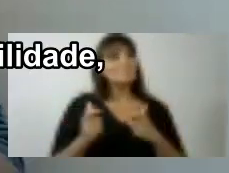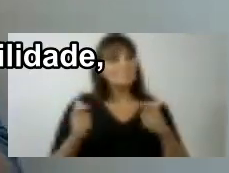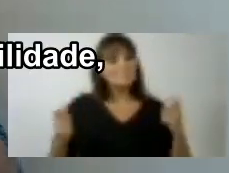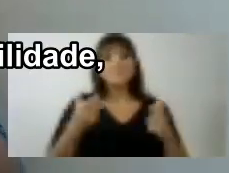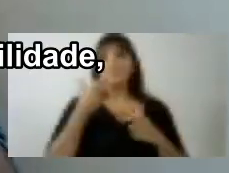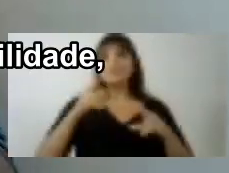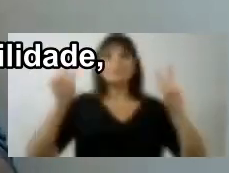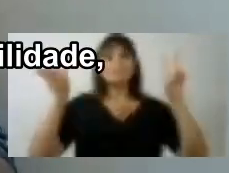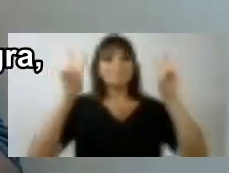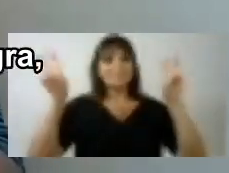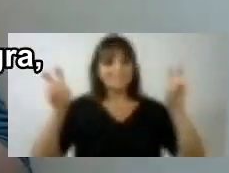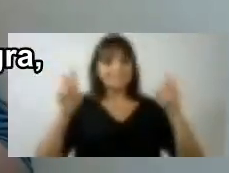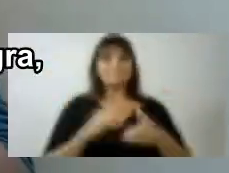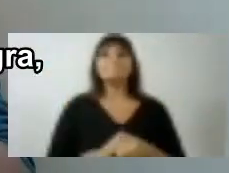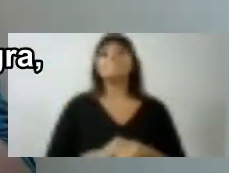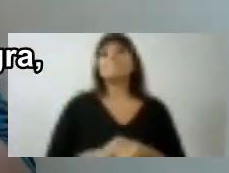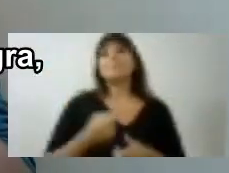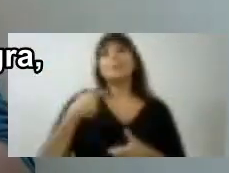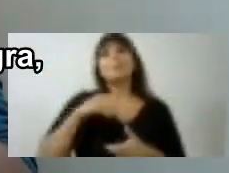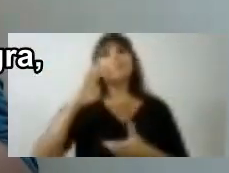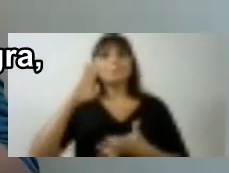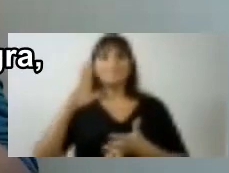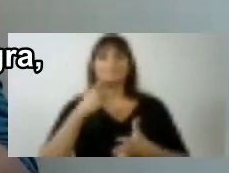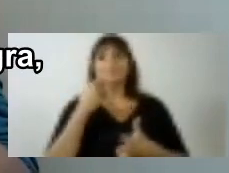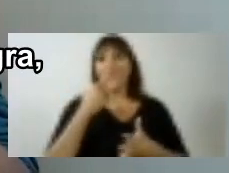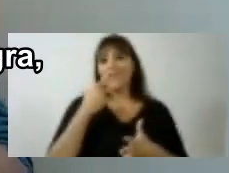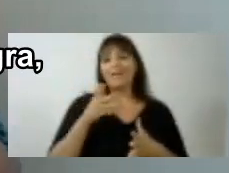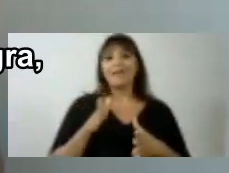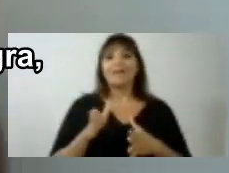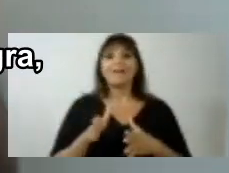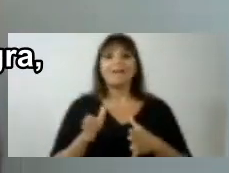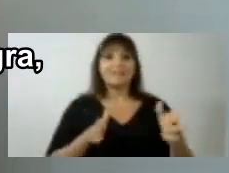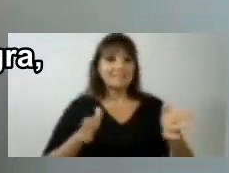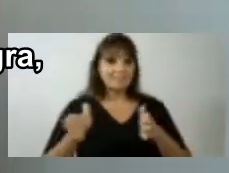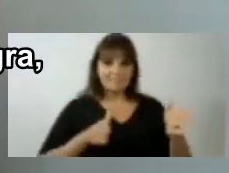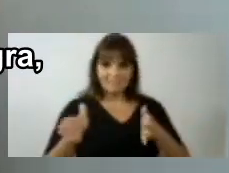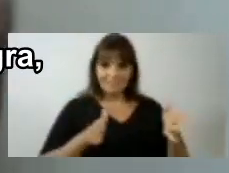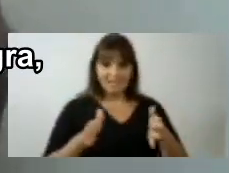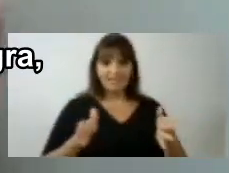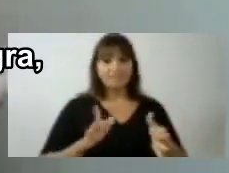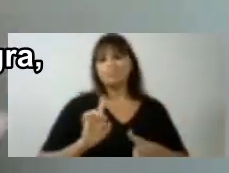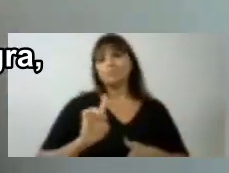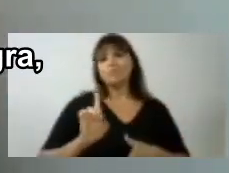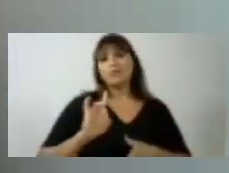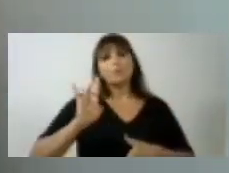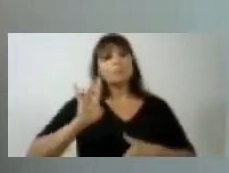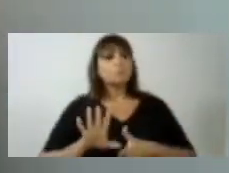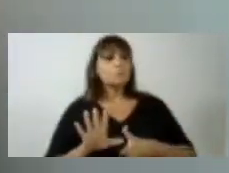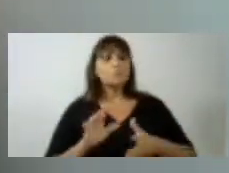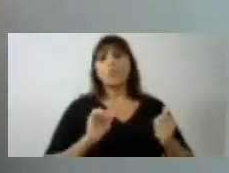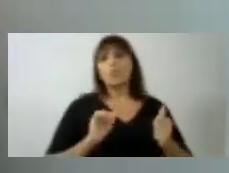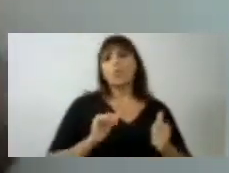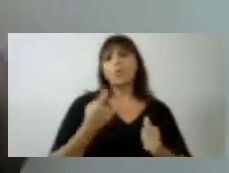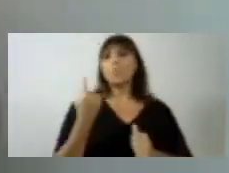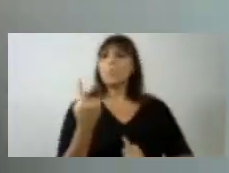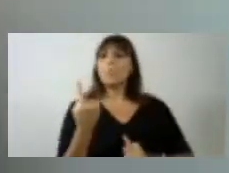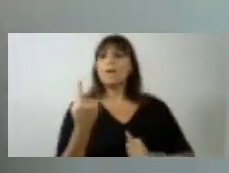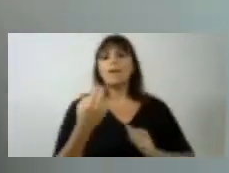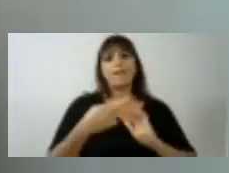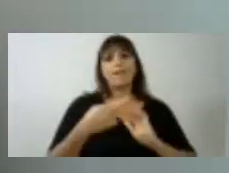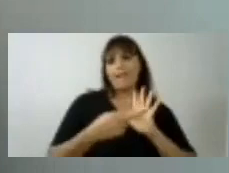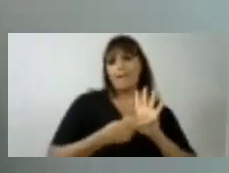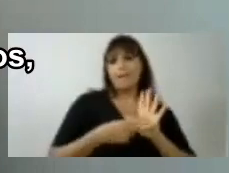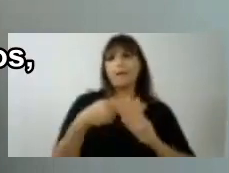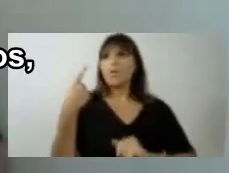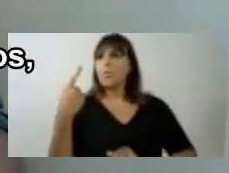vai falar da acessibilidade, a gente não está falando simplesmente mais uma regra, mais uma norma, mais